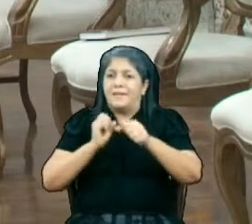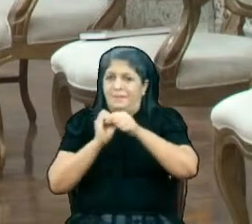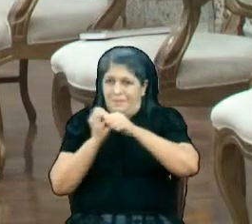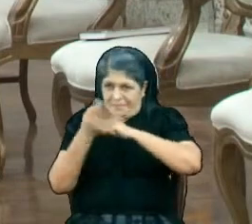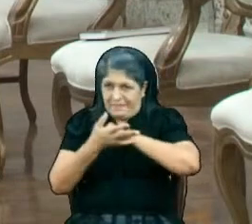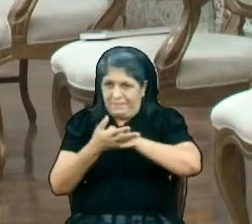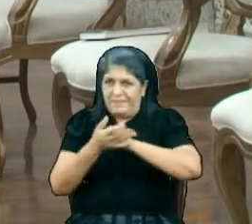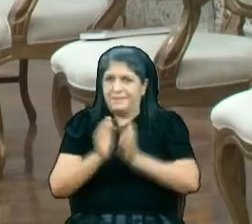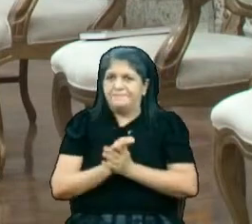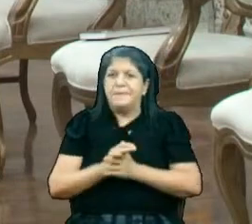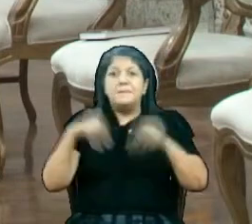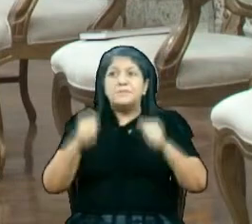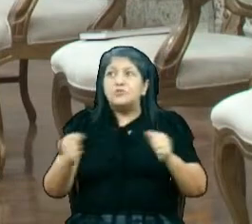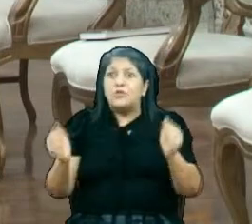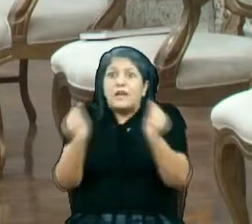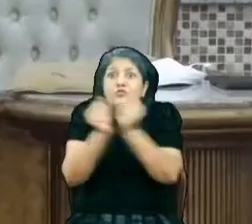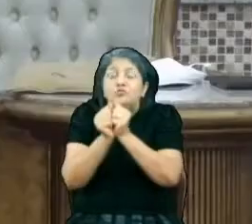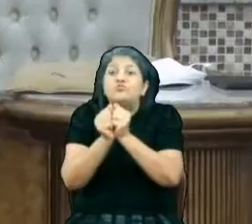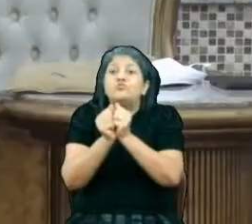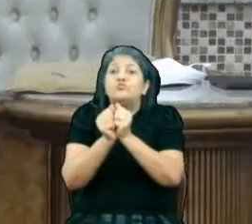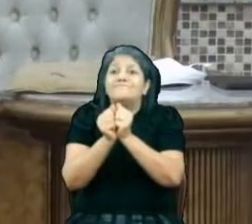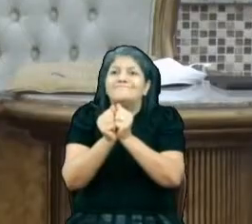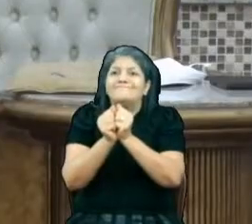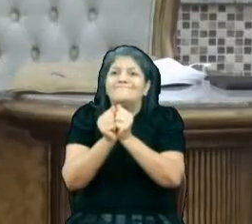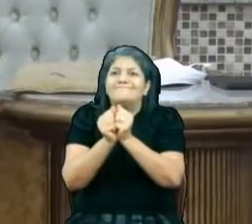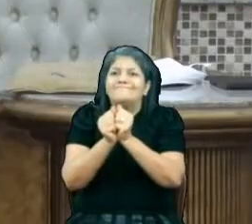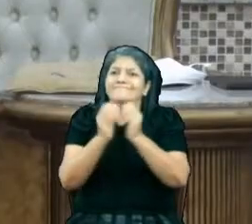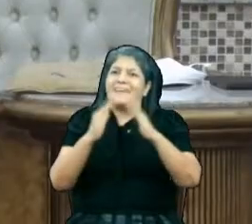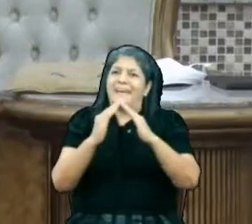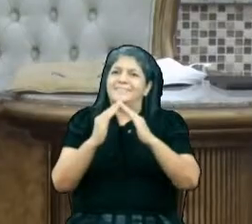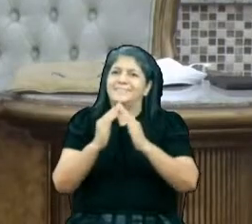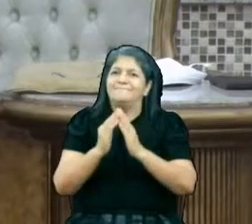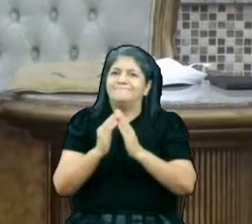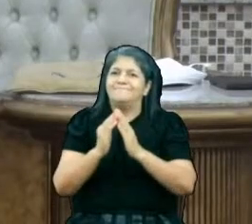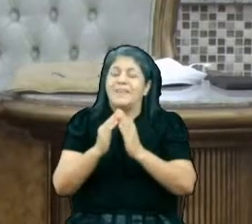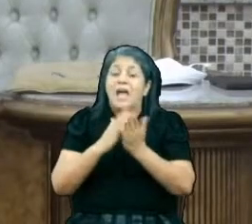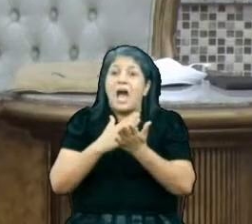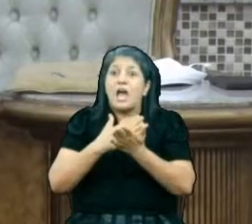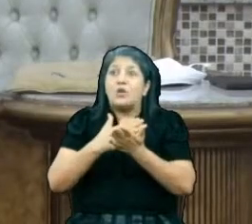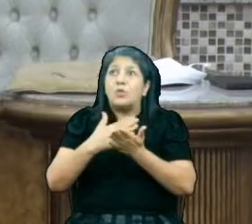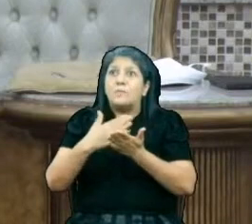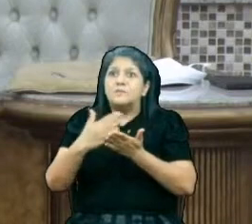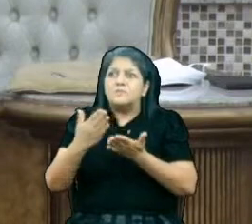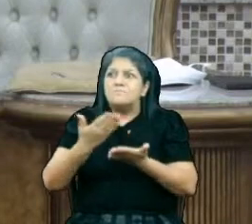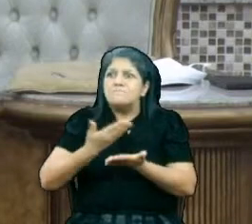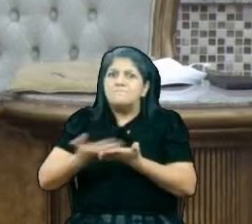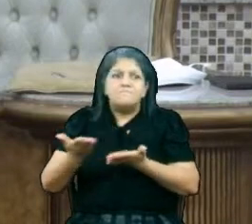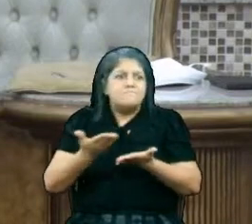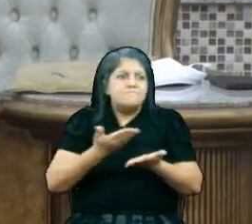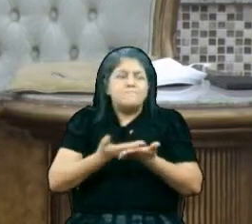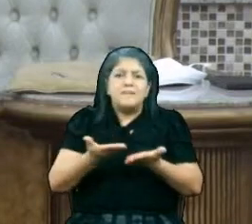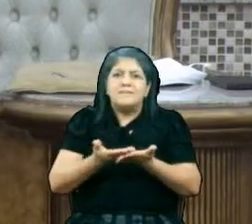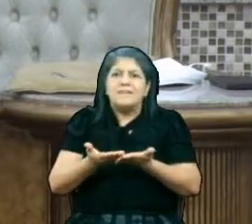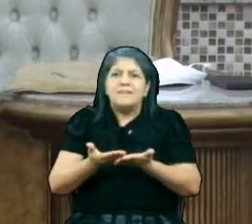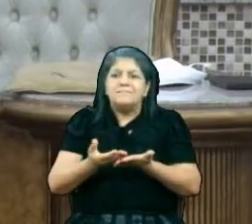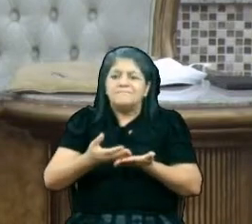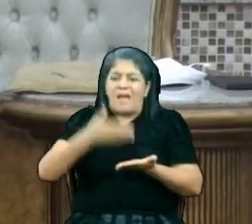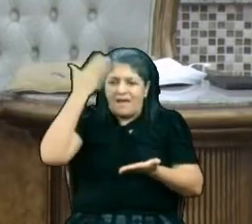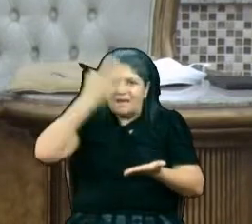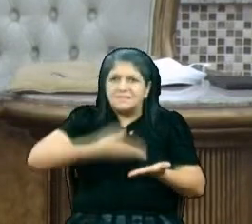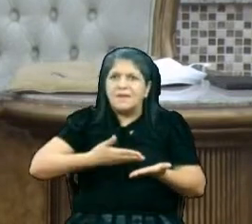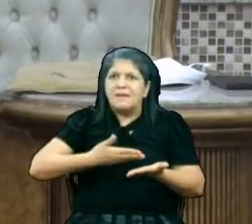a primeira lição que nós tiramos aqui desta parábola é que a mulher se perdeu dentro de casa em